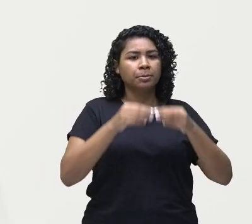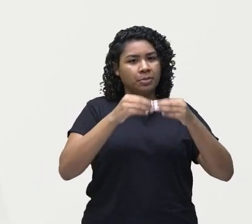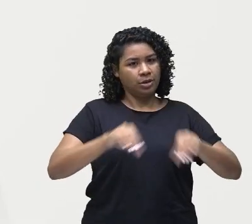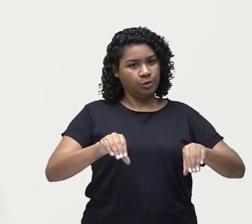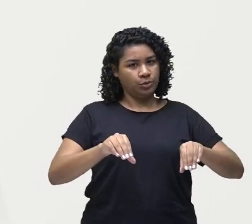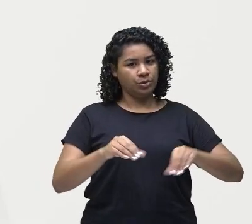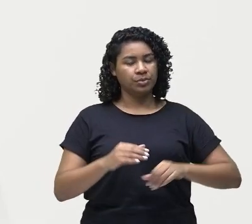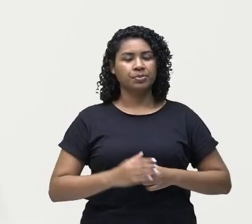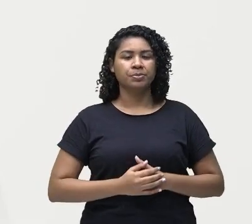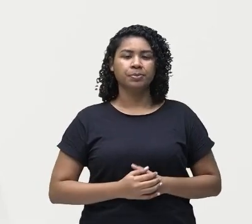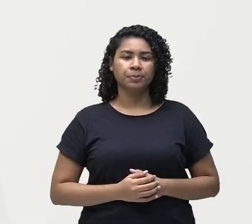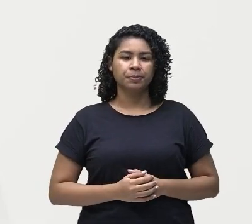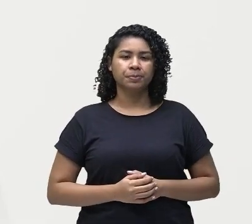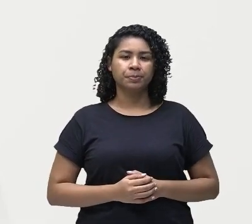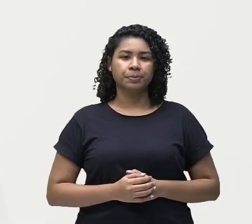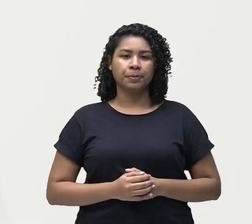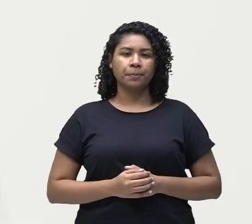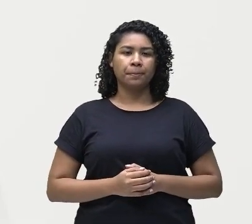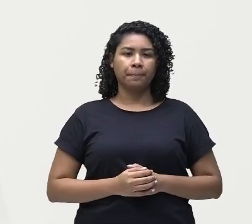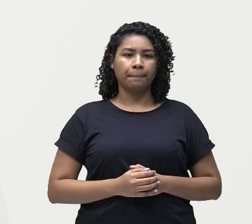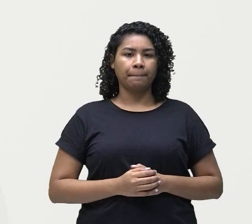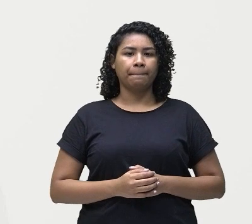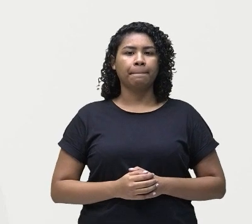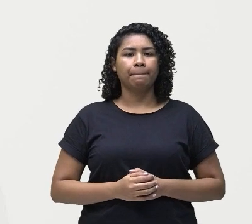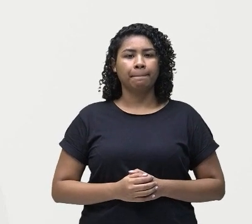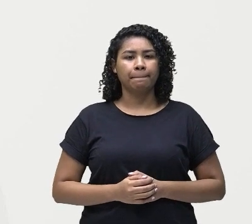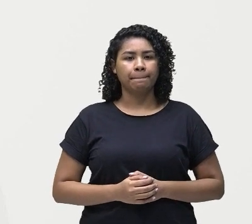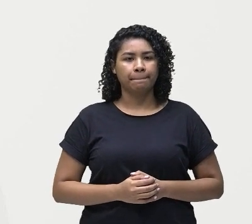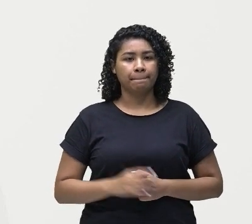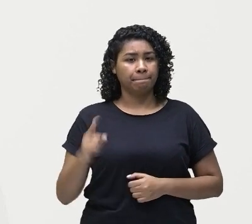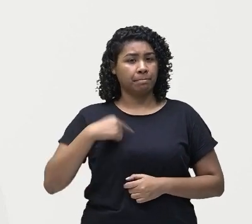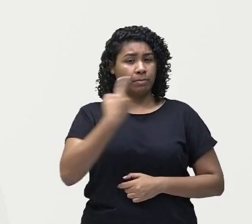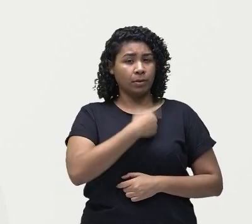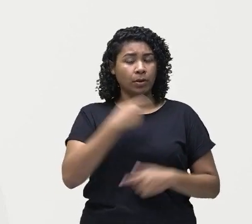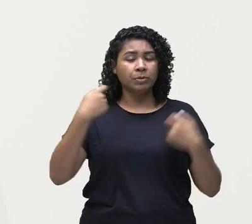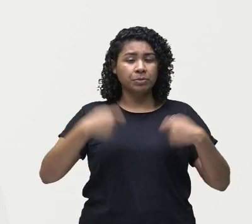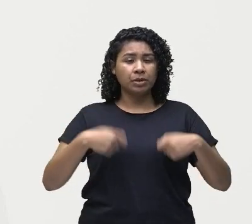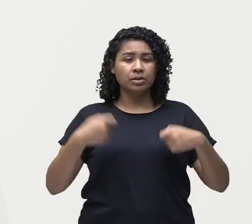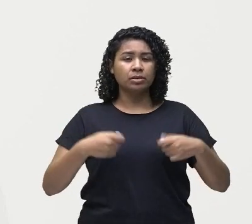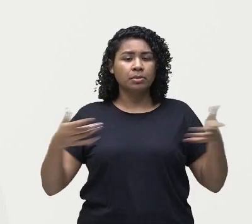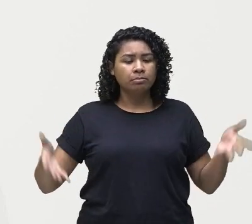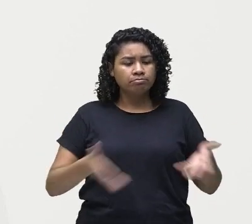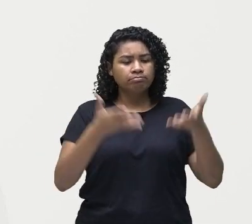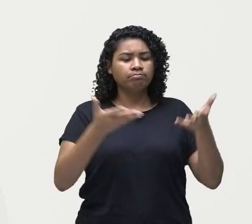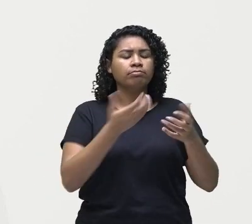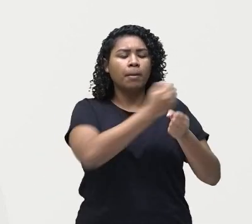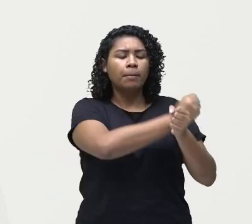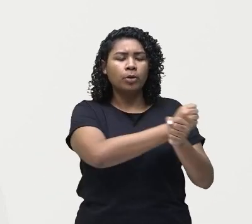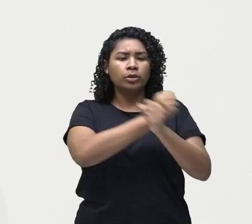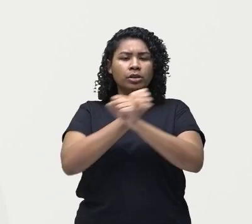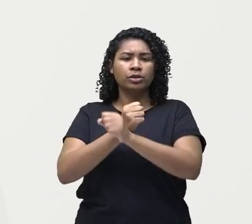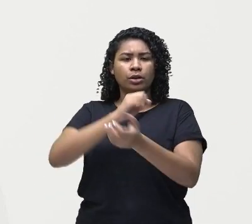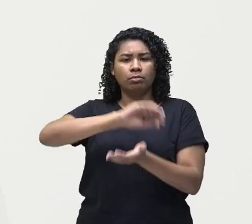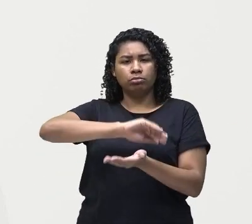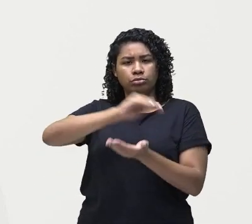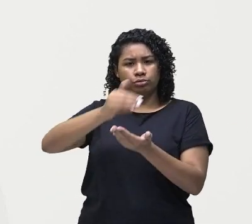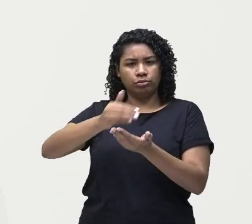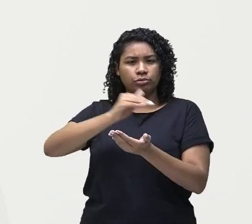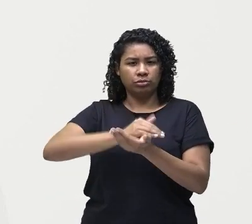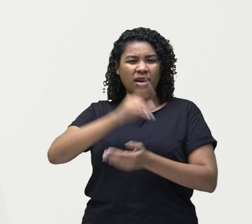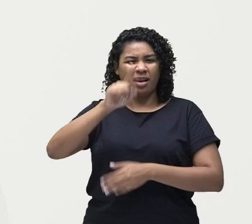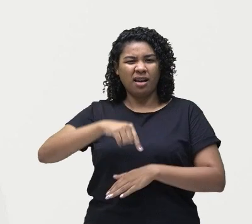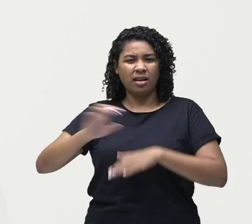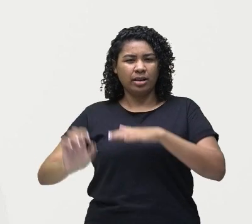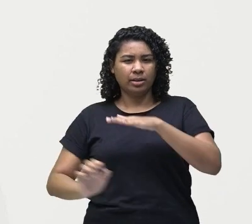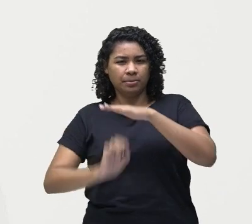comigo. Contribua com a preservação da camada de ozônio. Não são apenas as empresas e